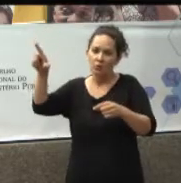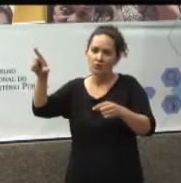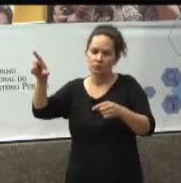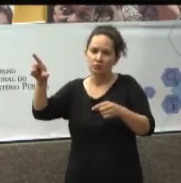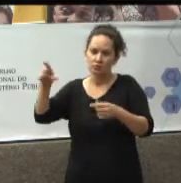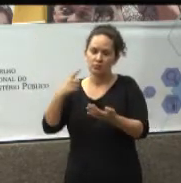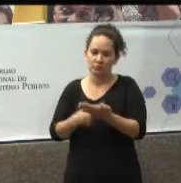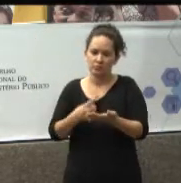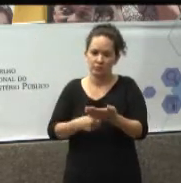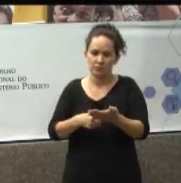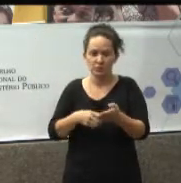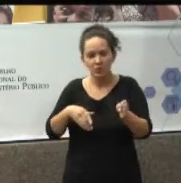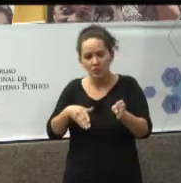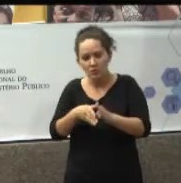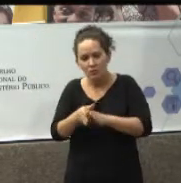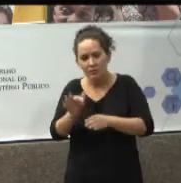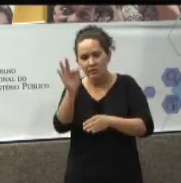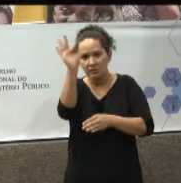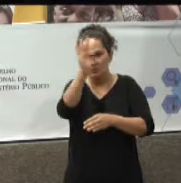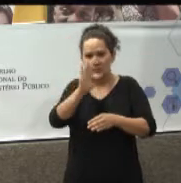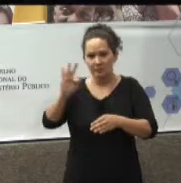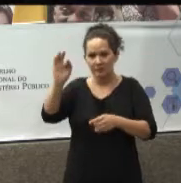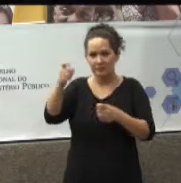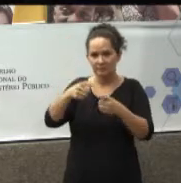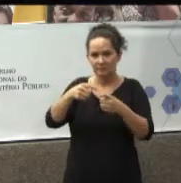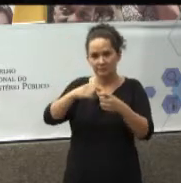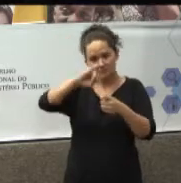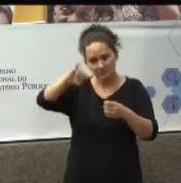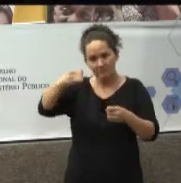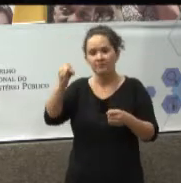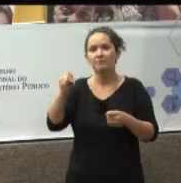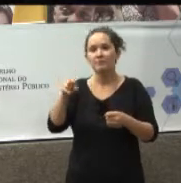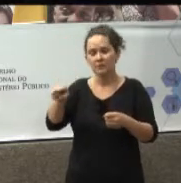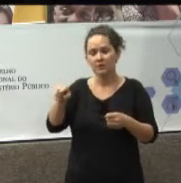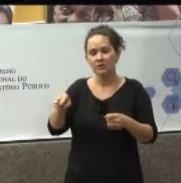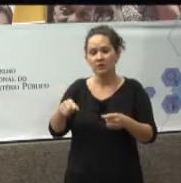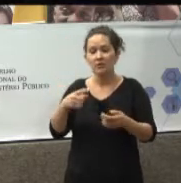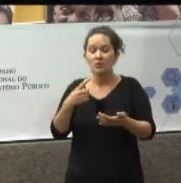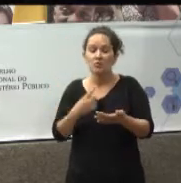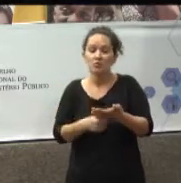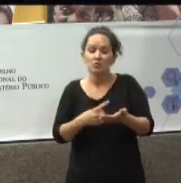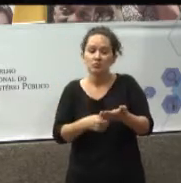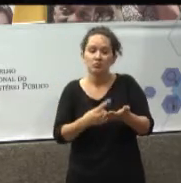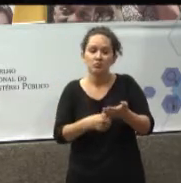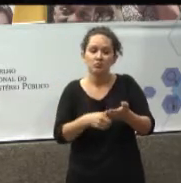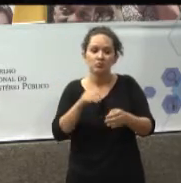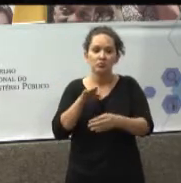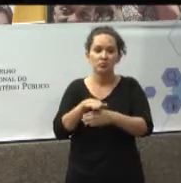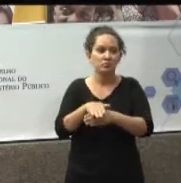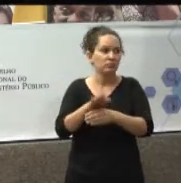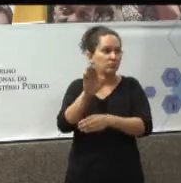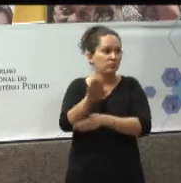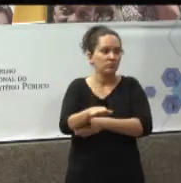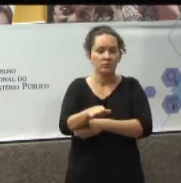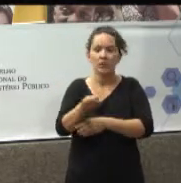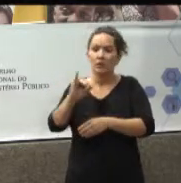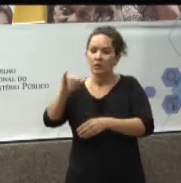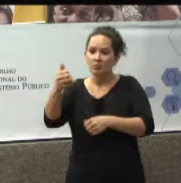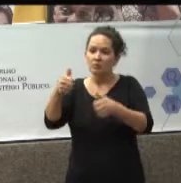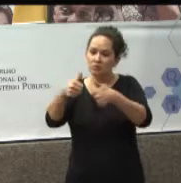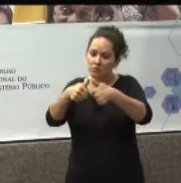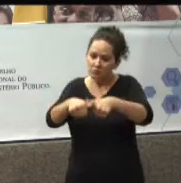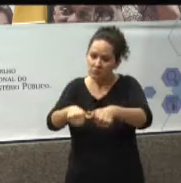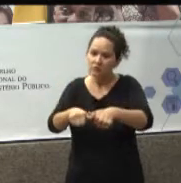conselho federal de medicina e aproveitei essa está lento eu tenho compromisso já tarde aproveitei pra ficar para a palestra do